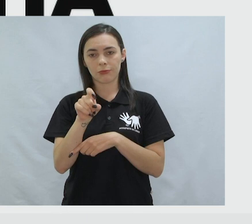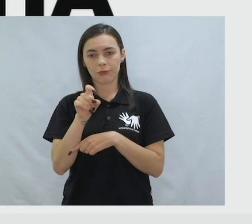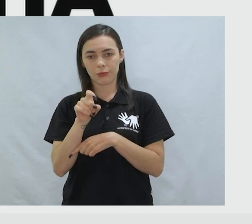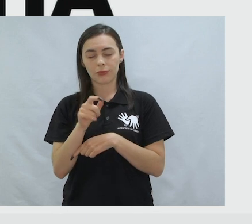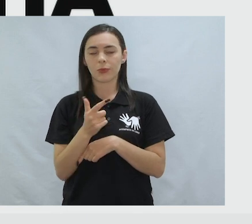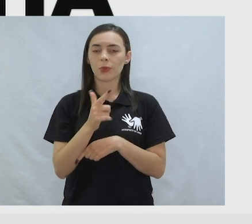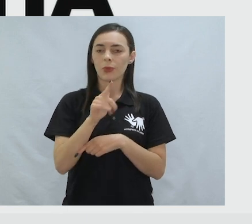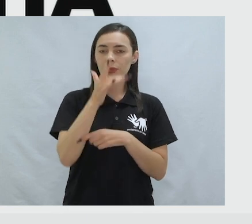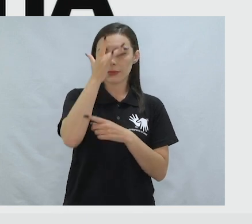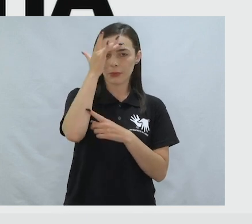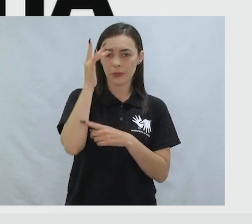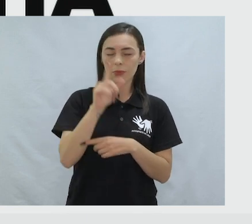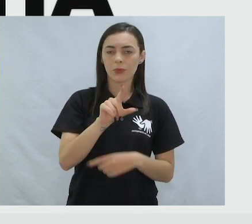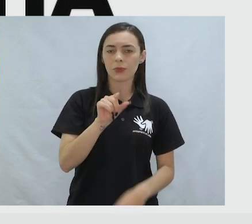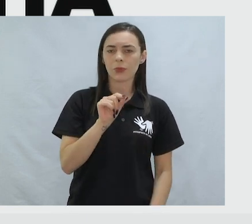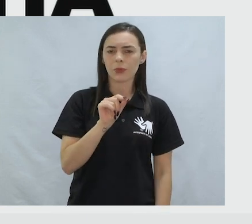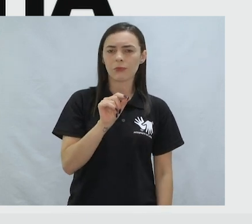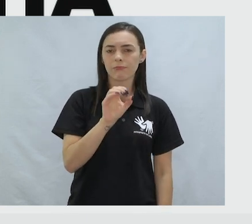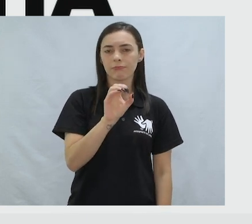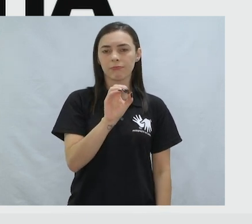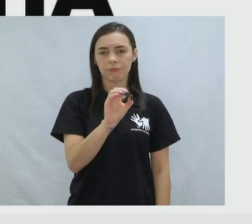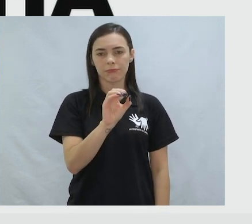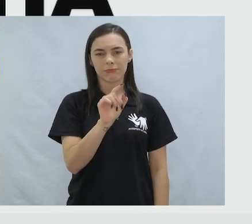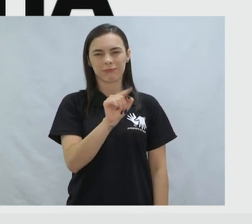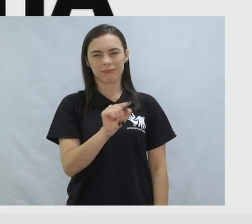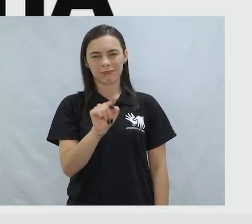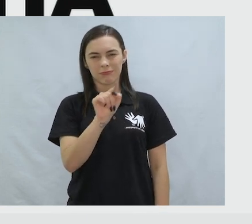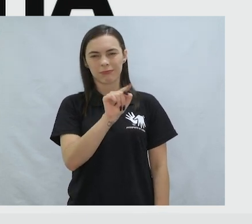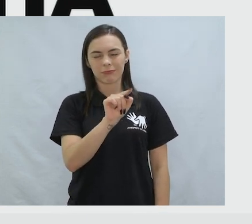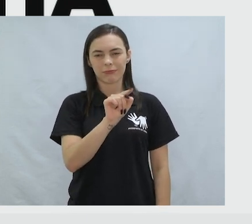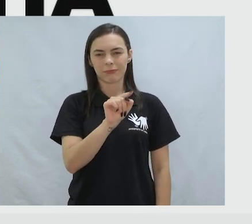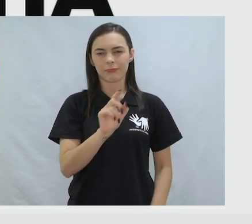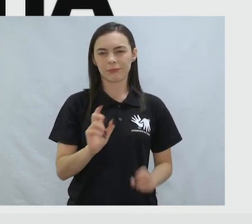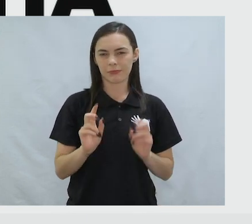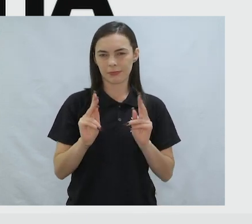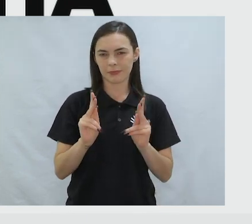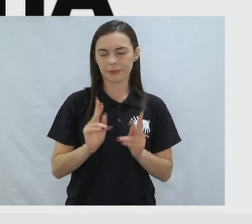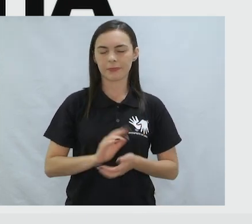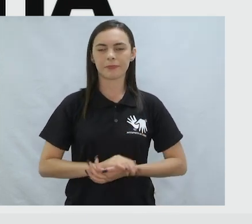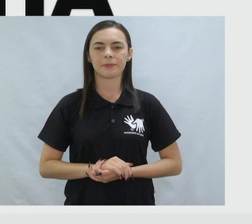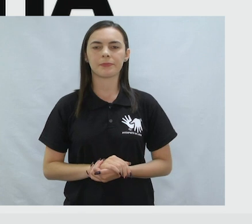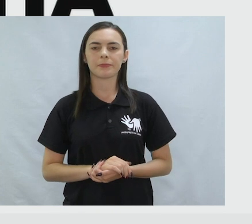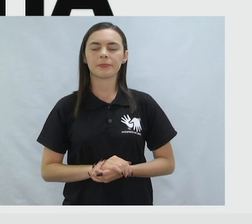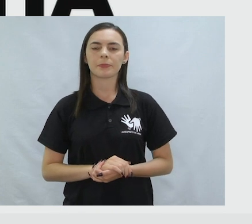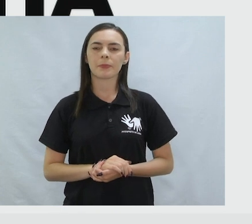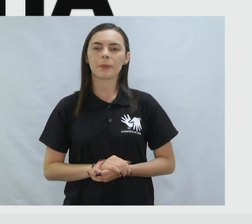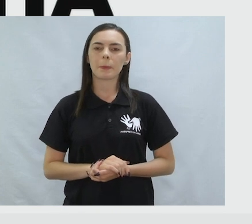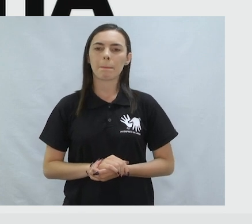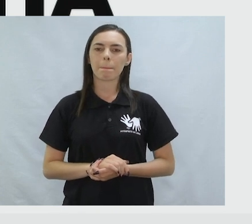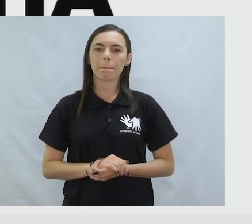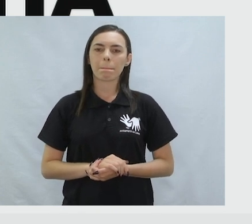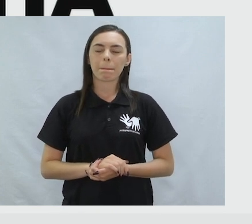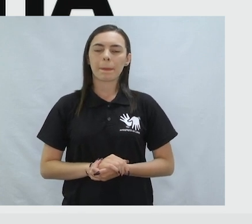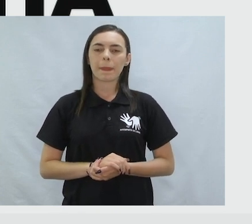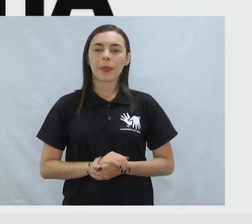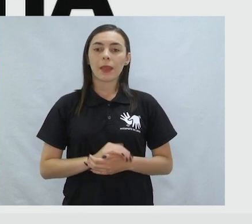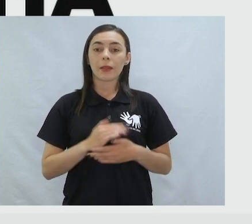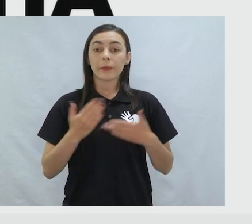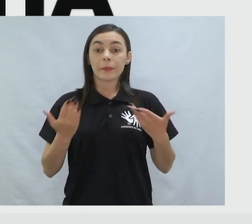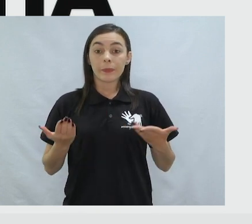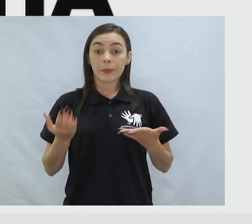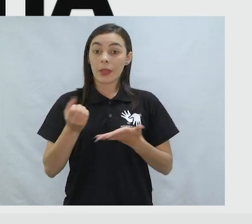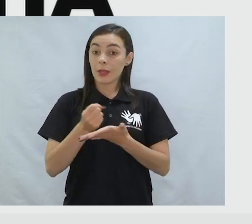o X e a outra pessoa vai escolher o quê? A bolinha, ok? O círculo ali, muito bem.